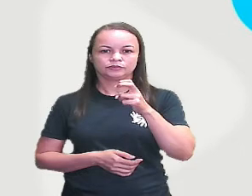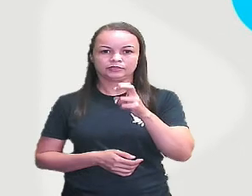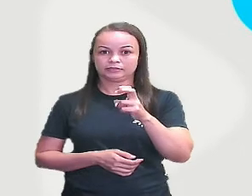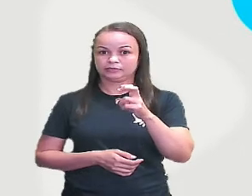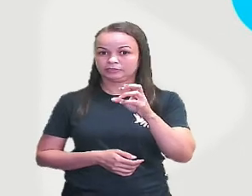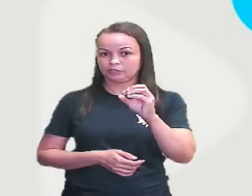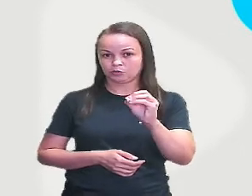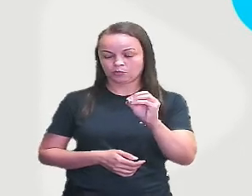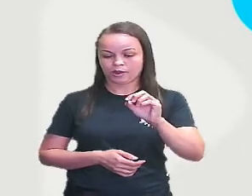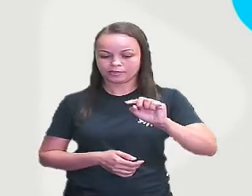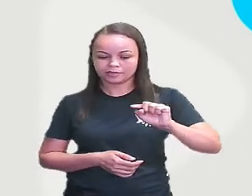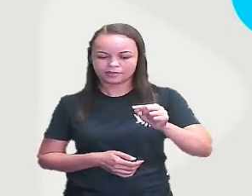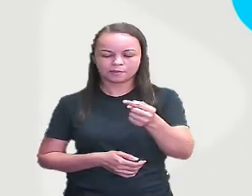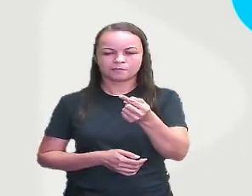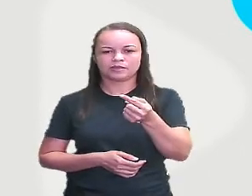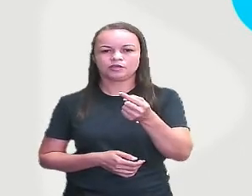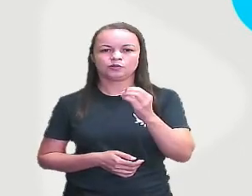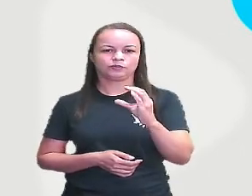150 mil